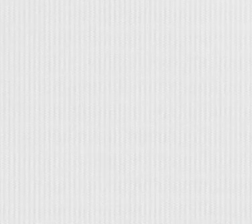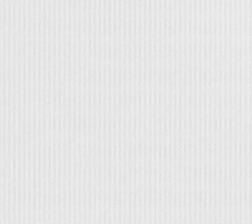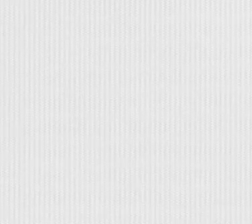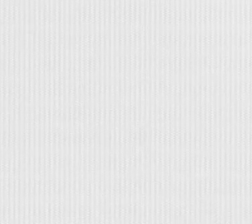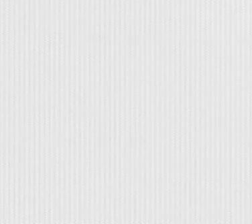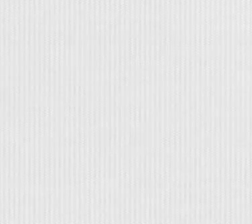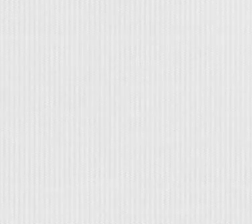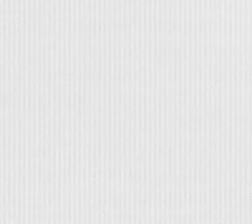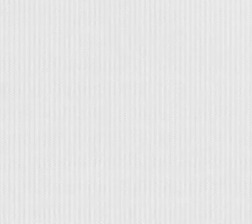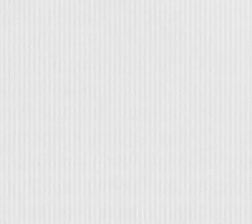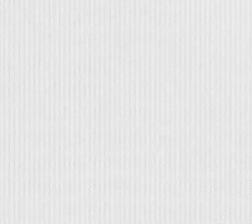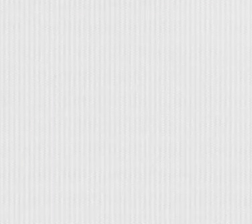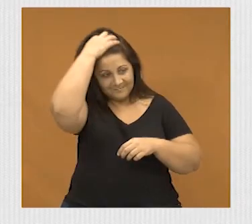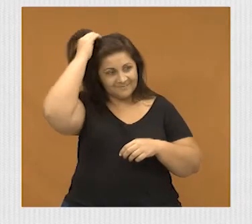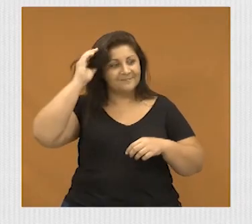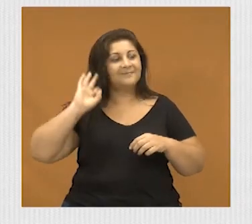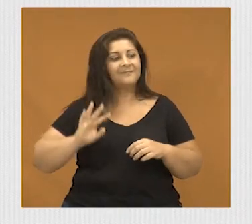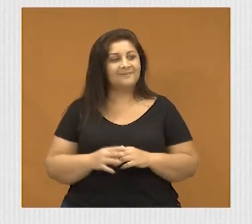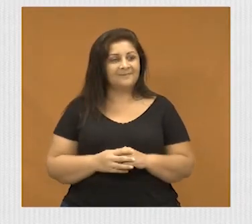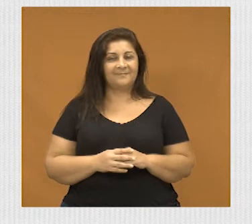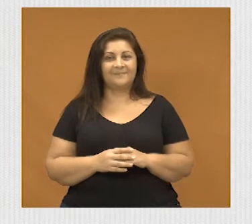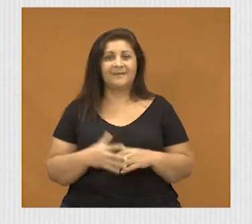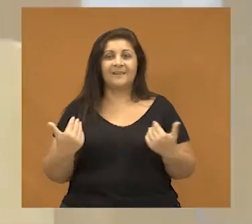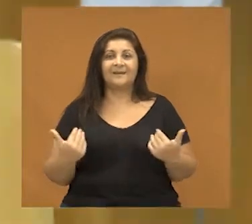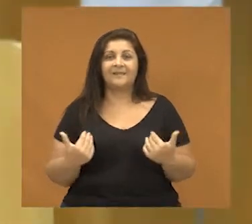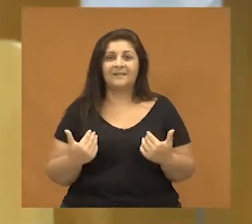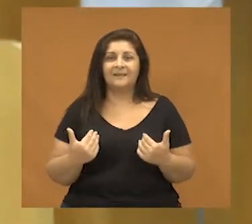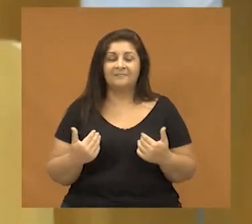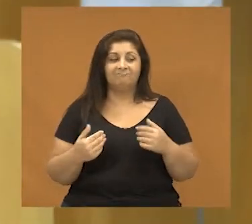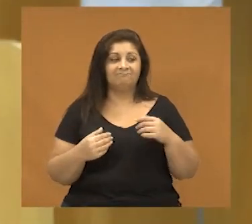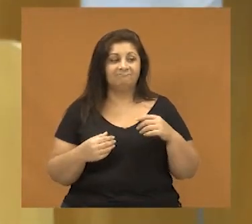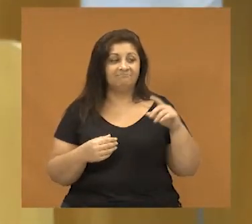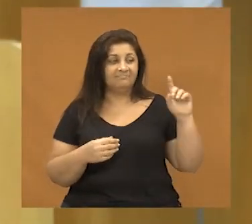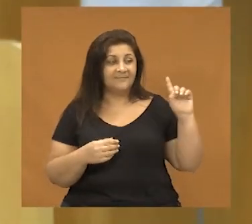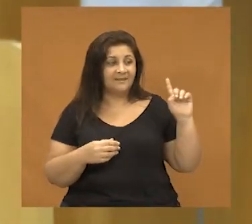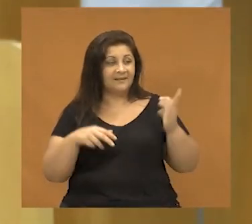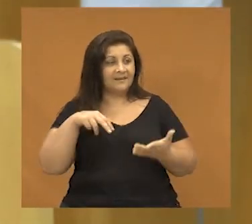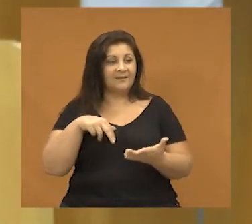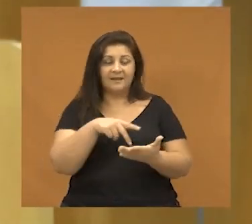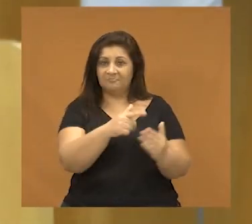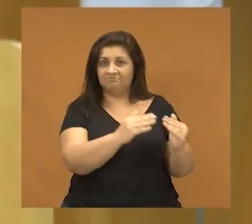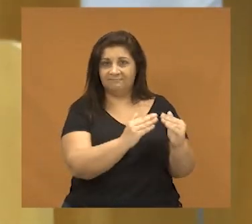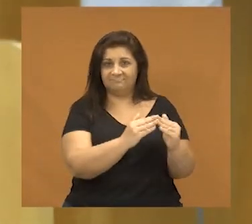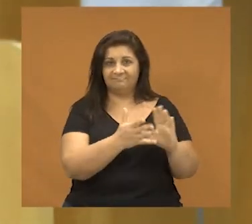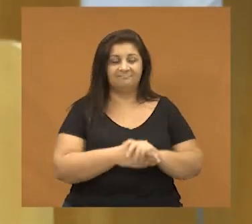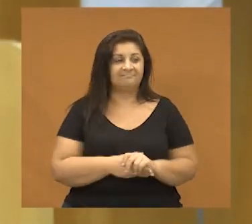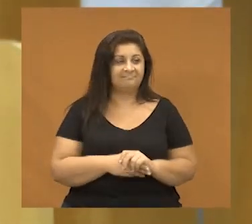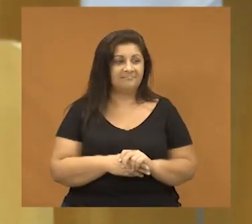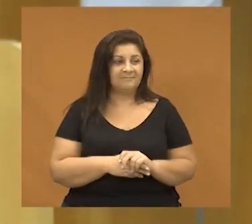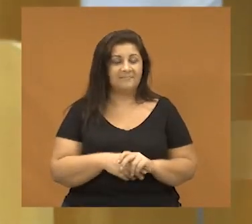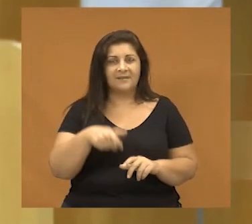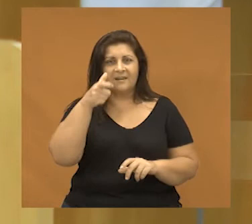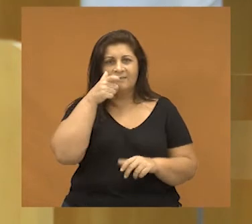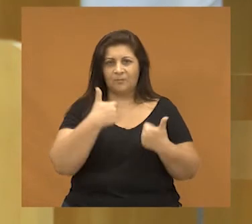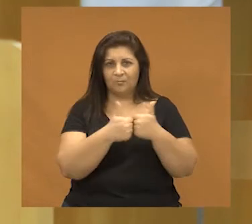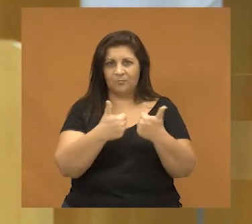Recentemente, eu estava indo para a minha casa e eu me deparei com o ônibus. Vocês